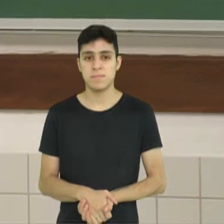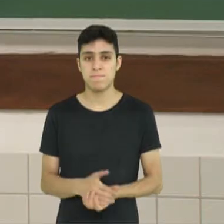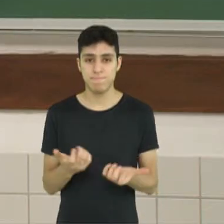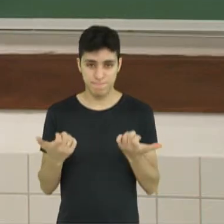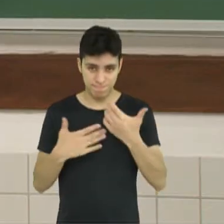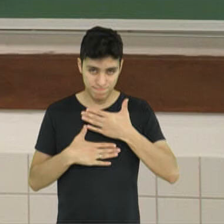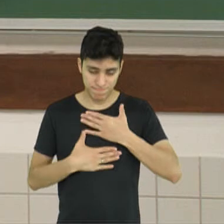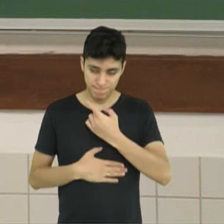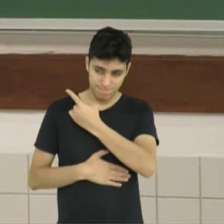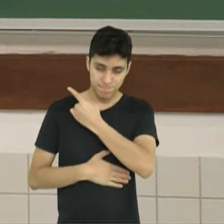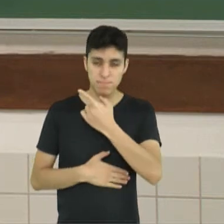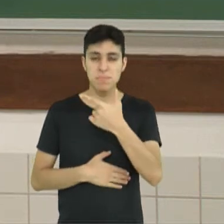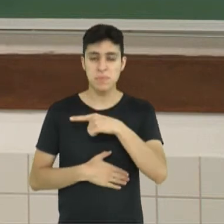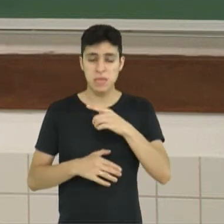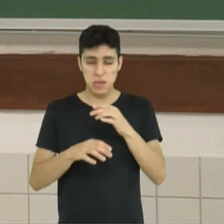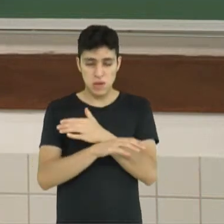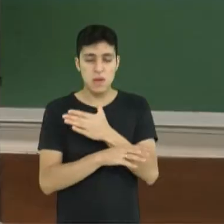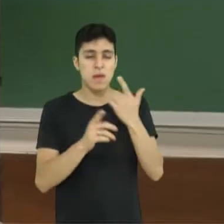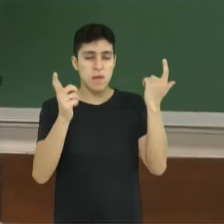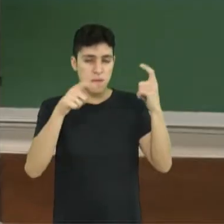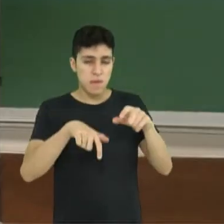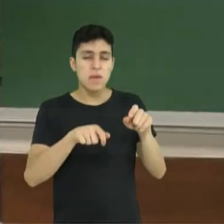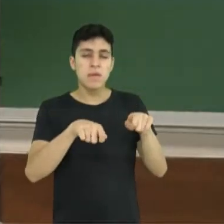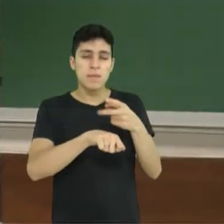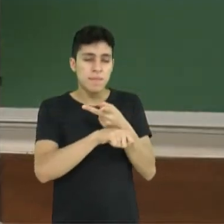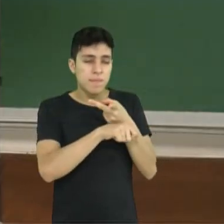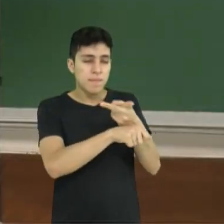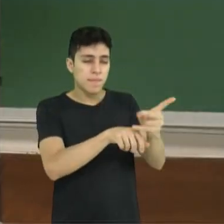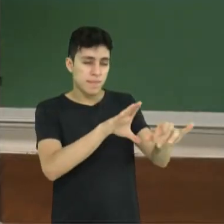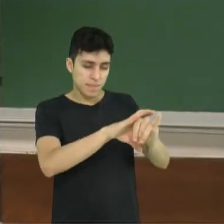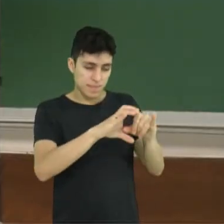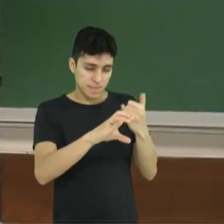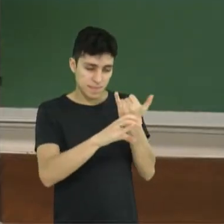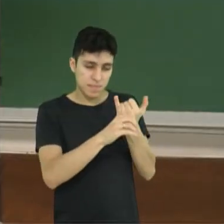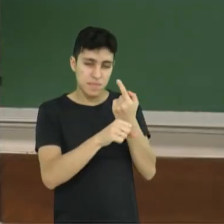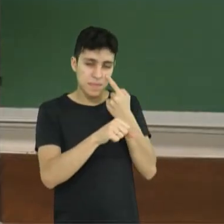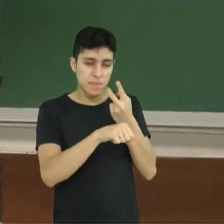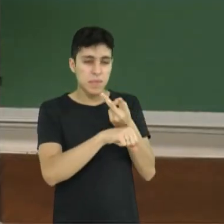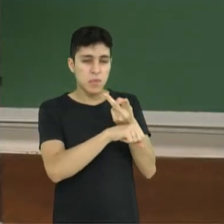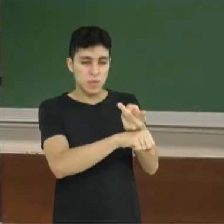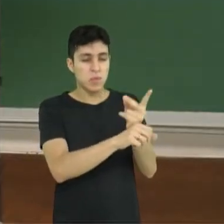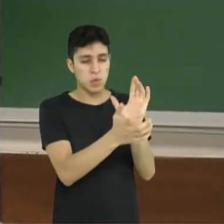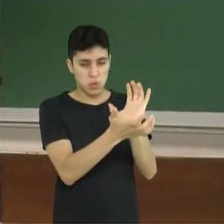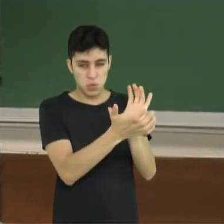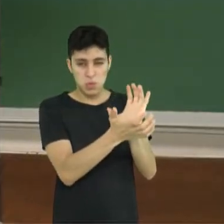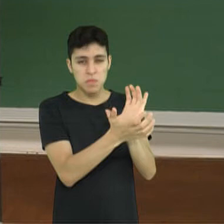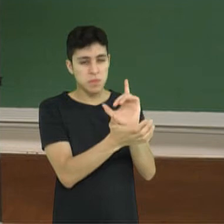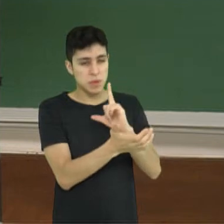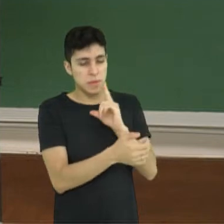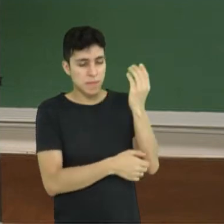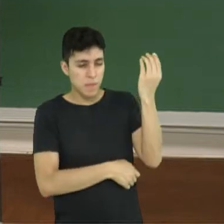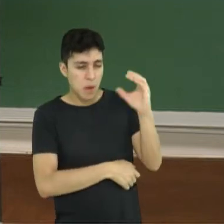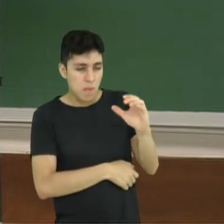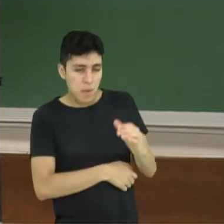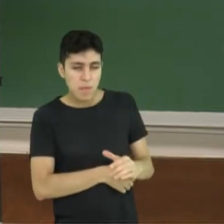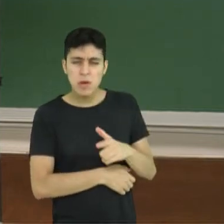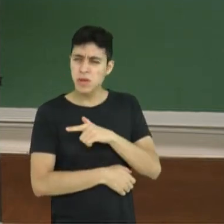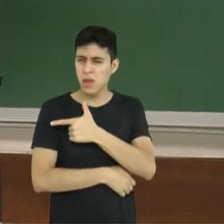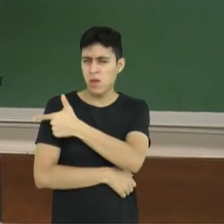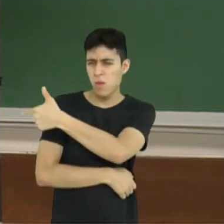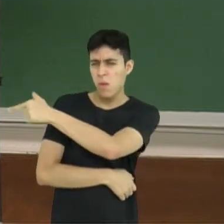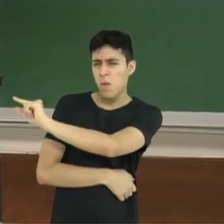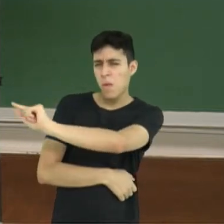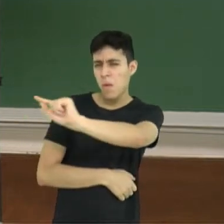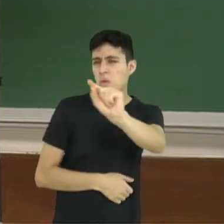Gostaram, pessoal? Tem inteiro para vocês assistirem, se vocês quiserem também no YouTube. Procura lá com a companhia lá. Tem muitas outras companhias que trabalham isso, é bem